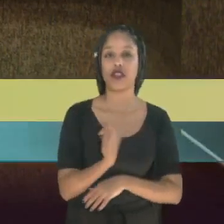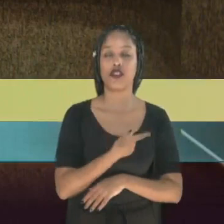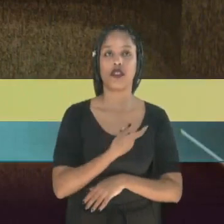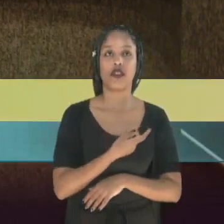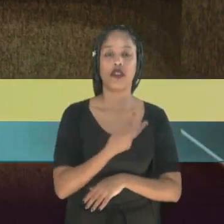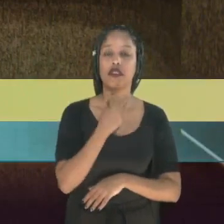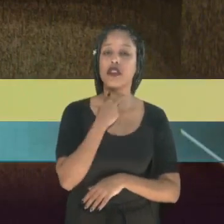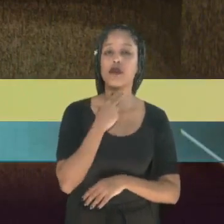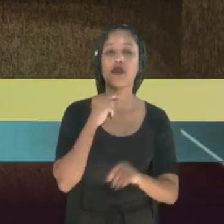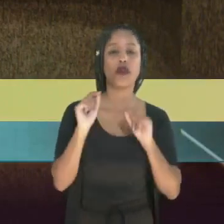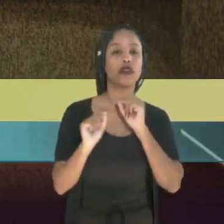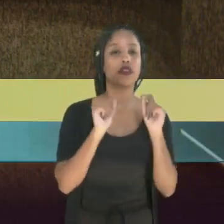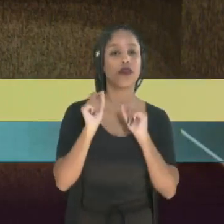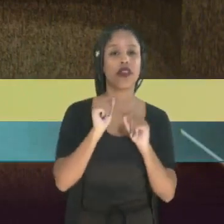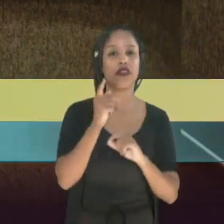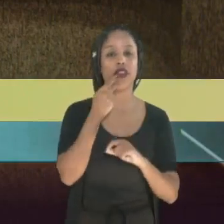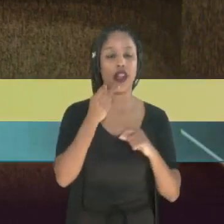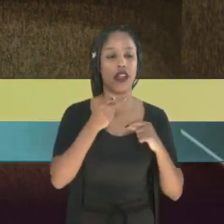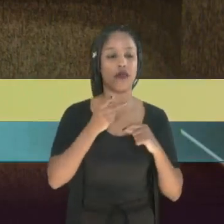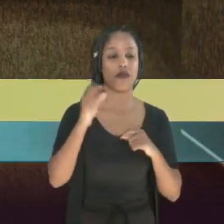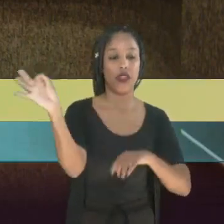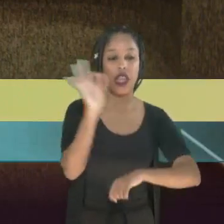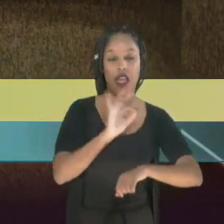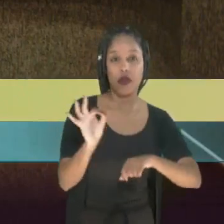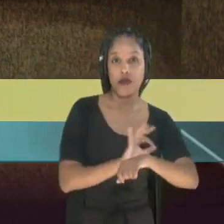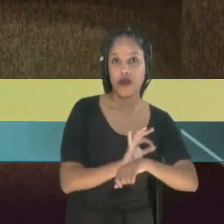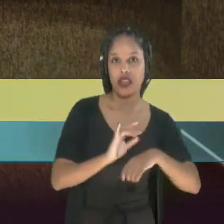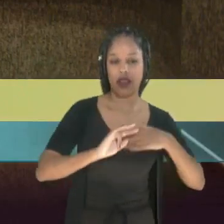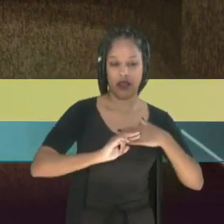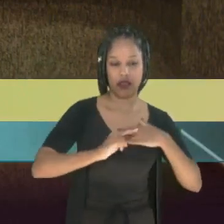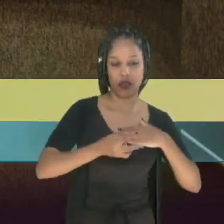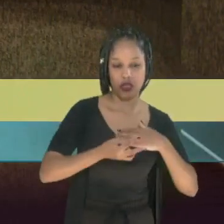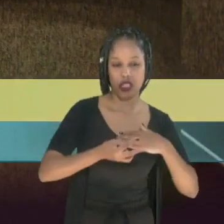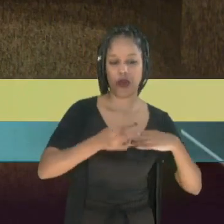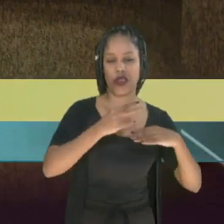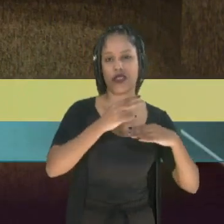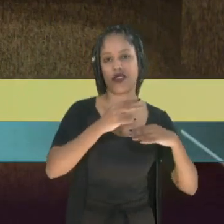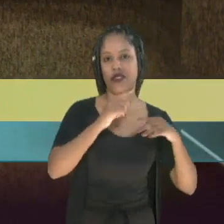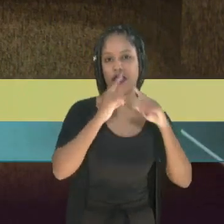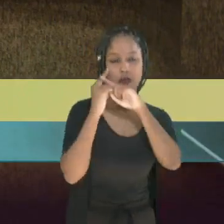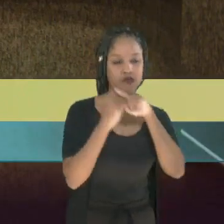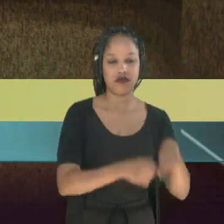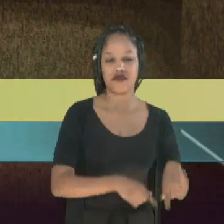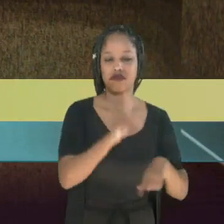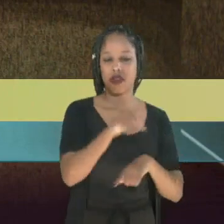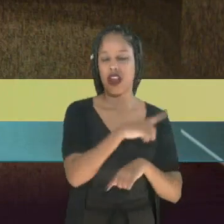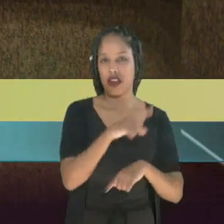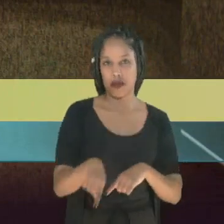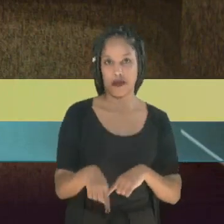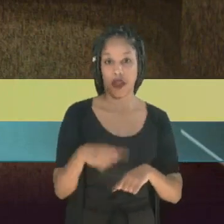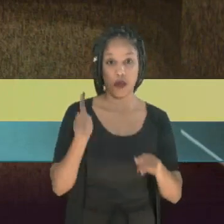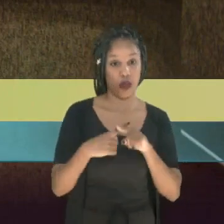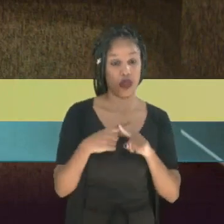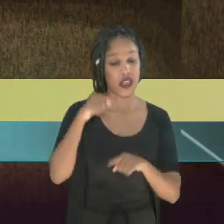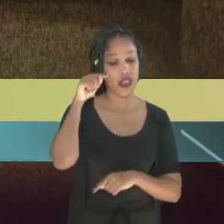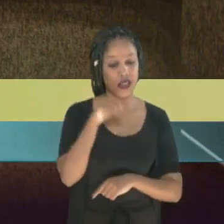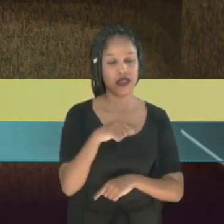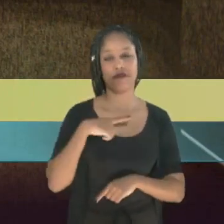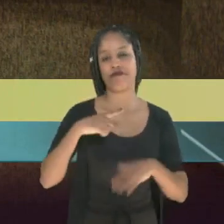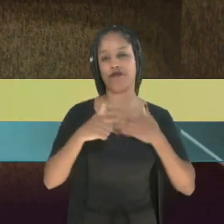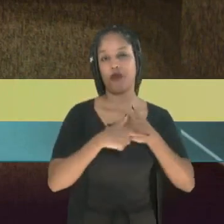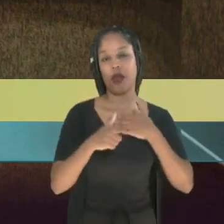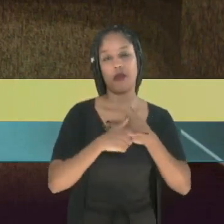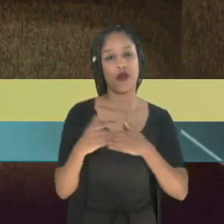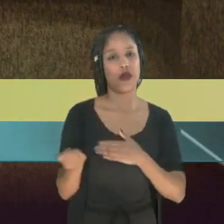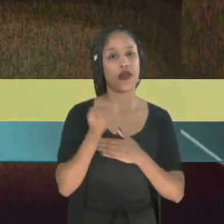permitir que as abelhas sejam exterminadas, e elas exercem um papel fundamental, inclusive, para a agricultura. Então, eu acho que esse é um importante